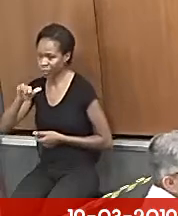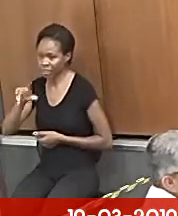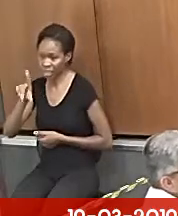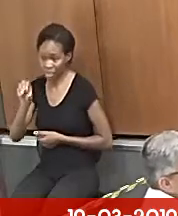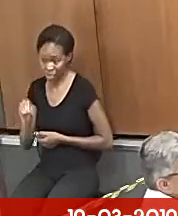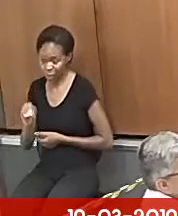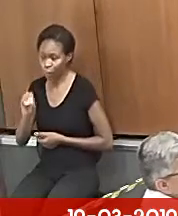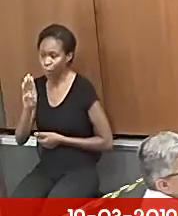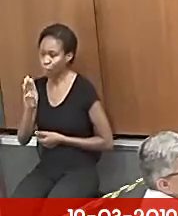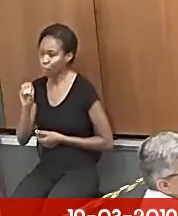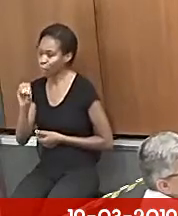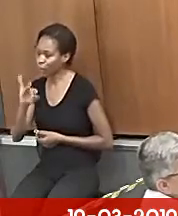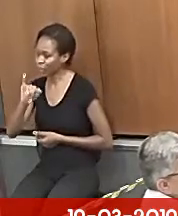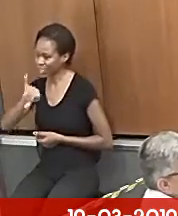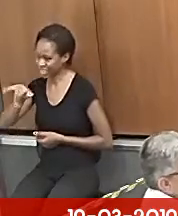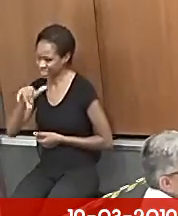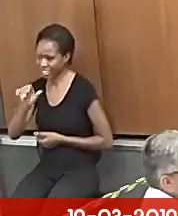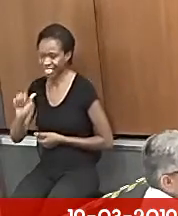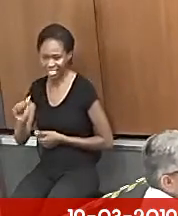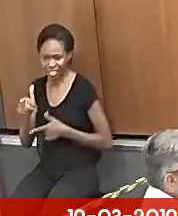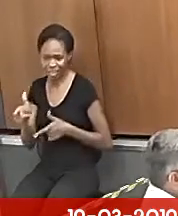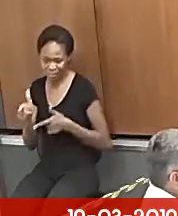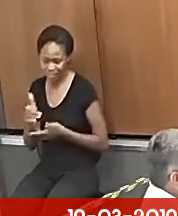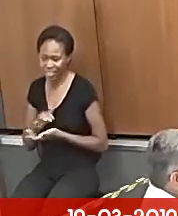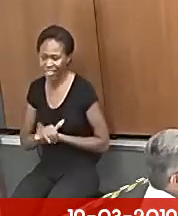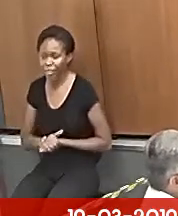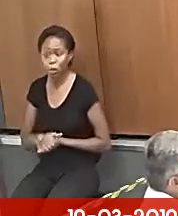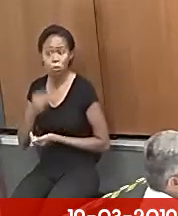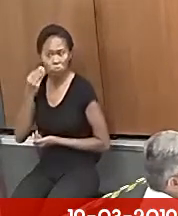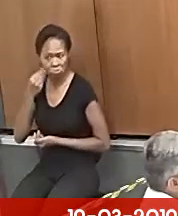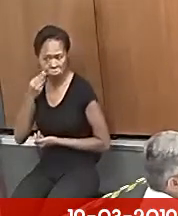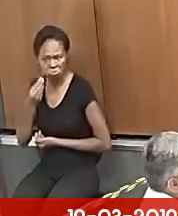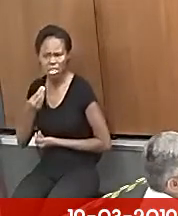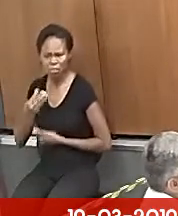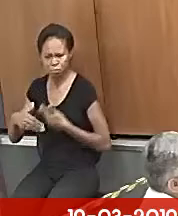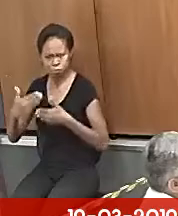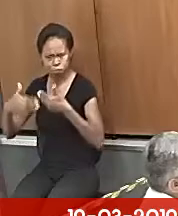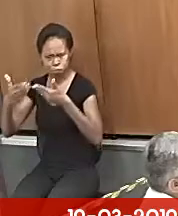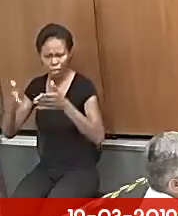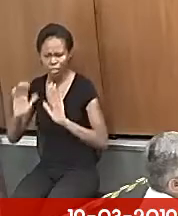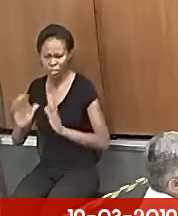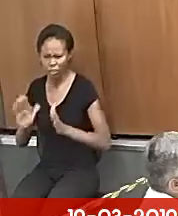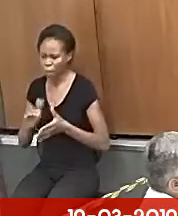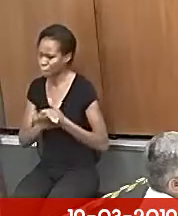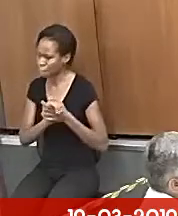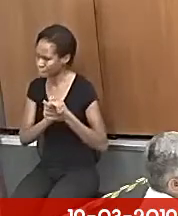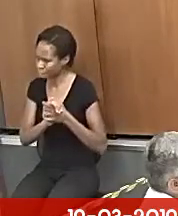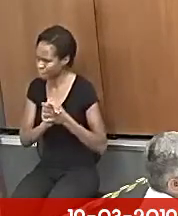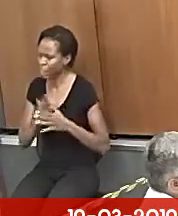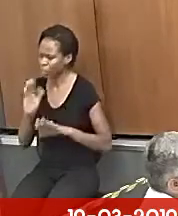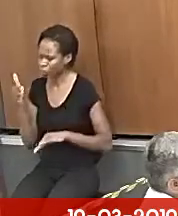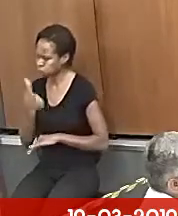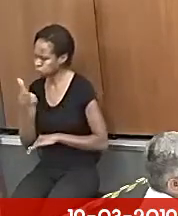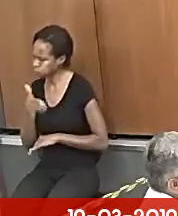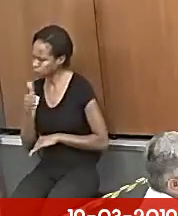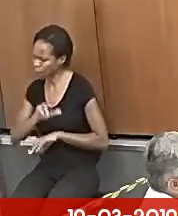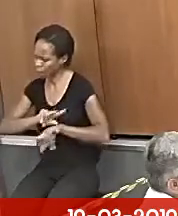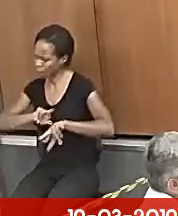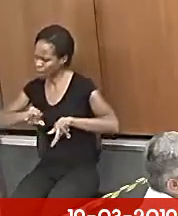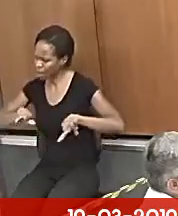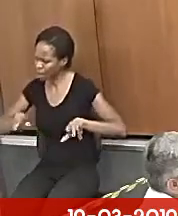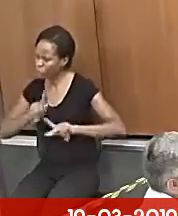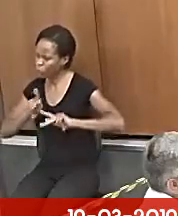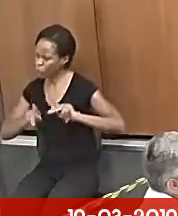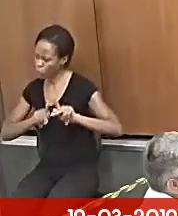leo botija é grande experiência e parabéns já tive vários eventos organizados pelo léo botija